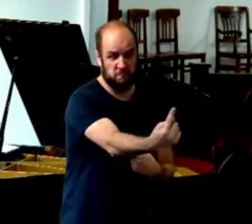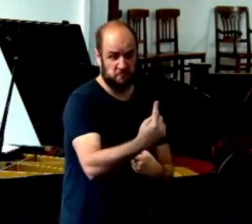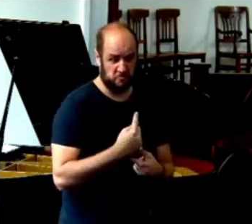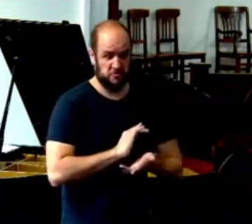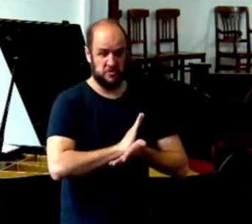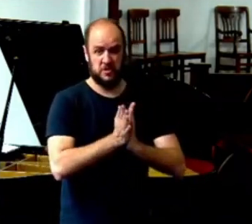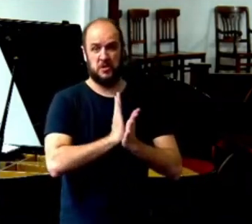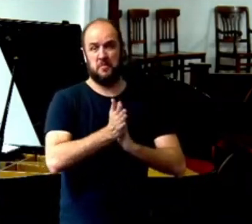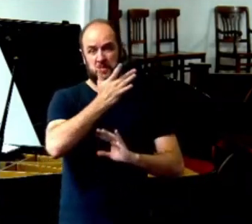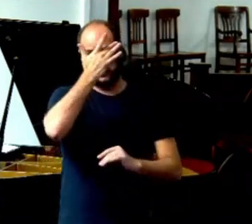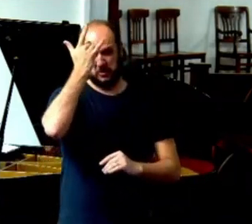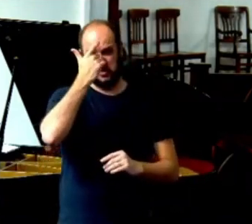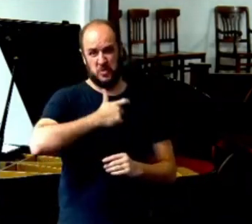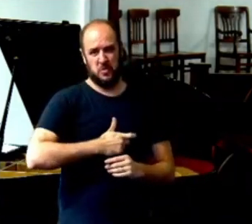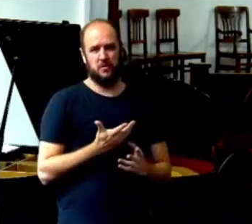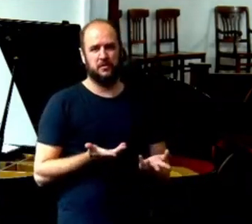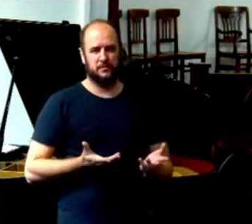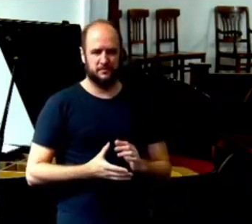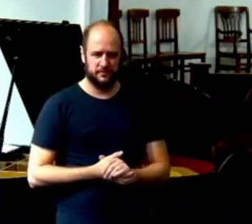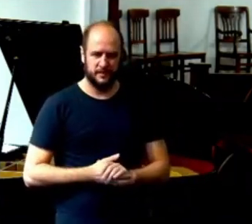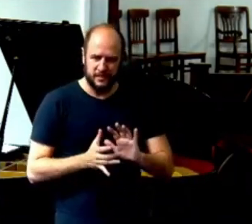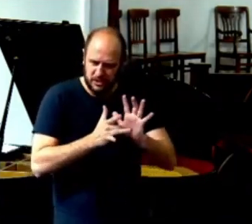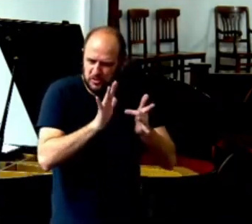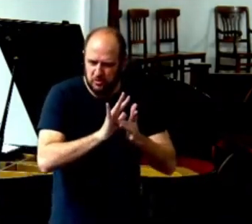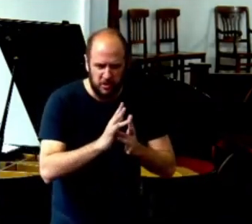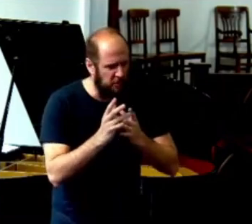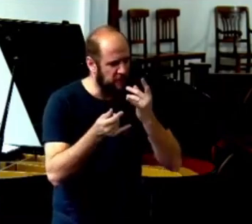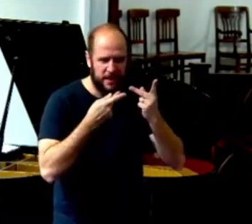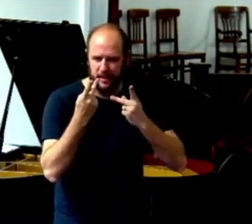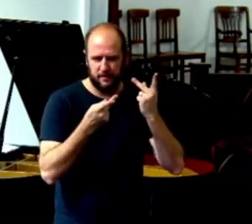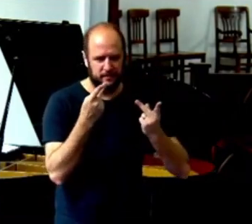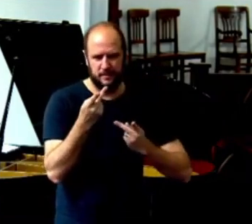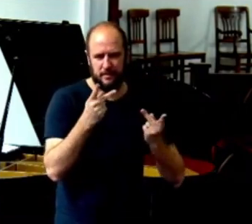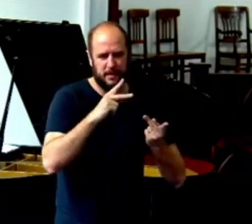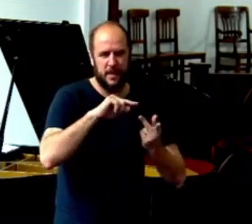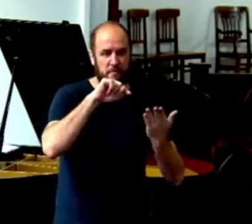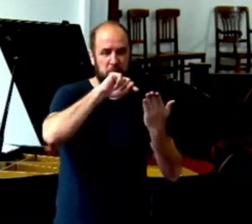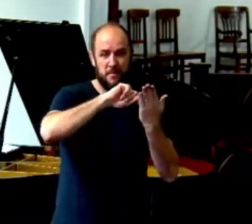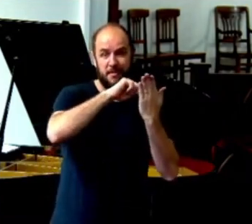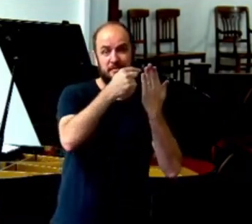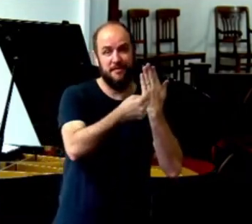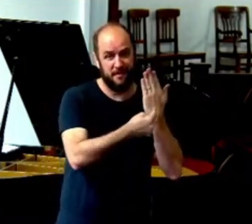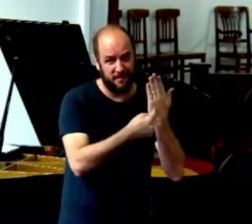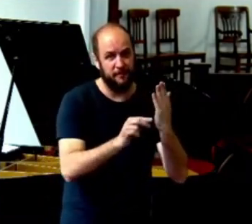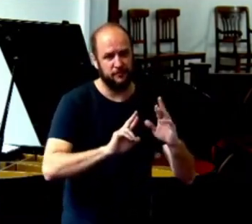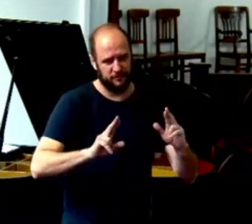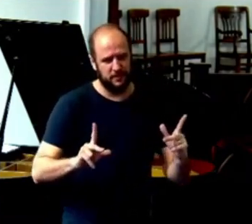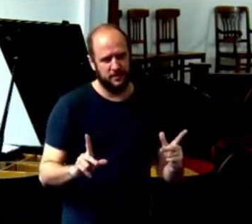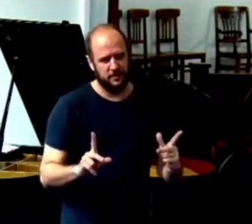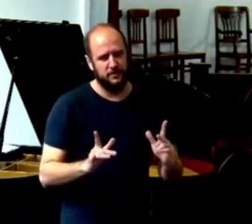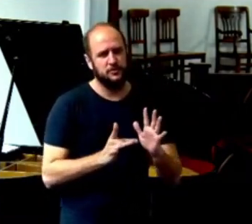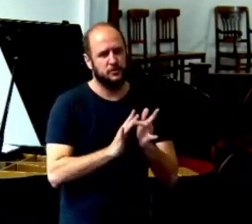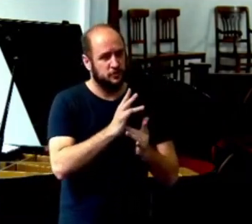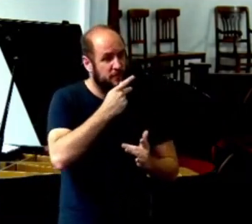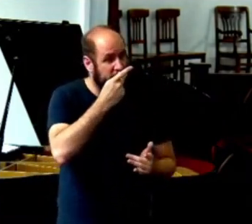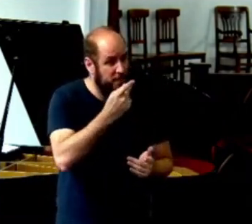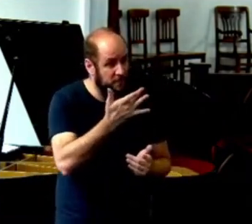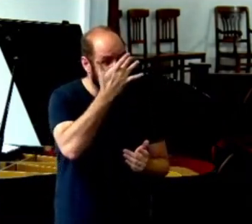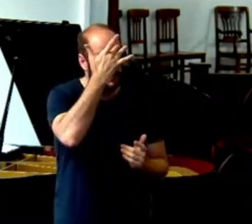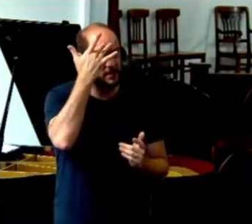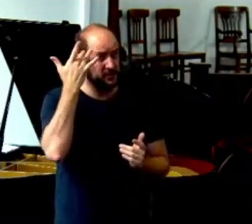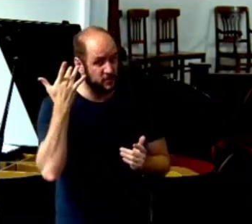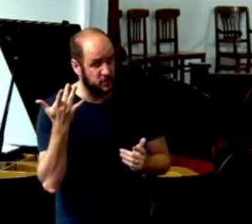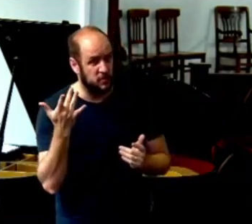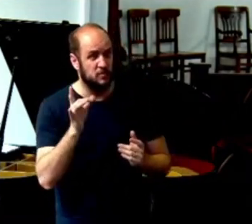vocês. É certo de que Jesus não está falando sobre animais, ele está falando sobre pessoas, e ele está